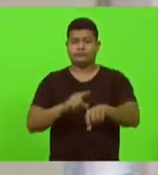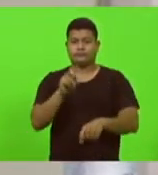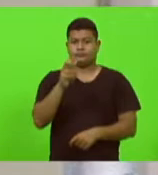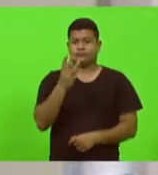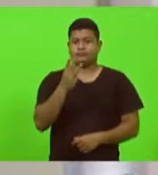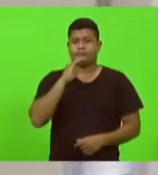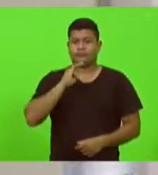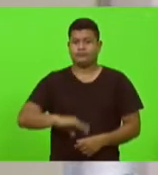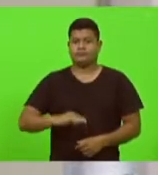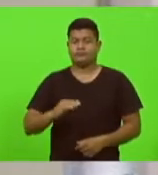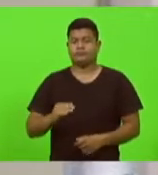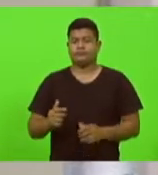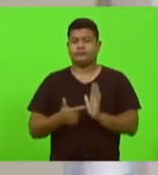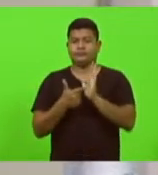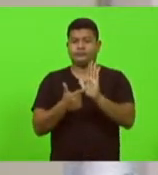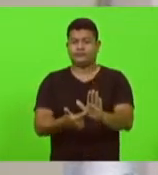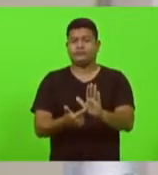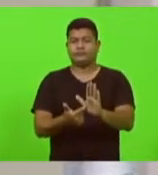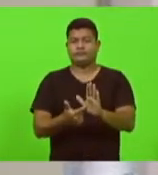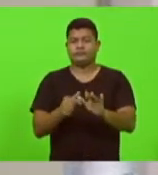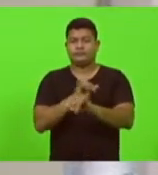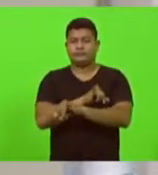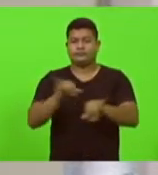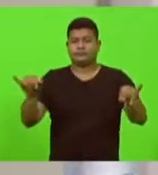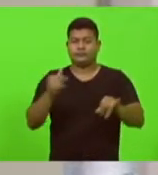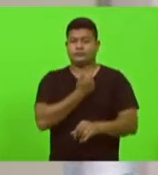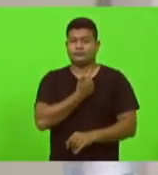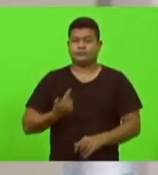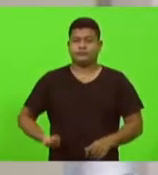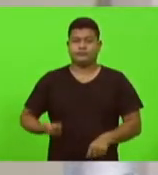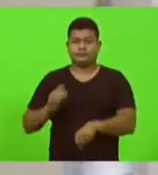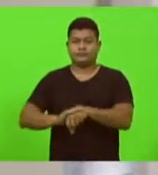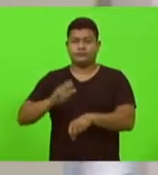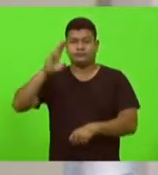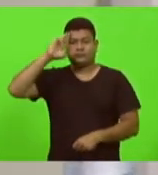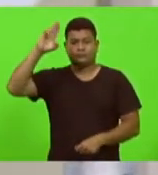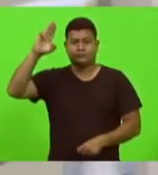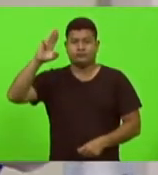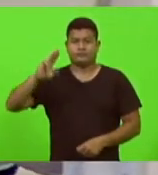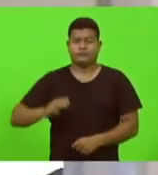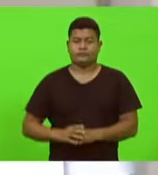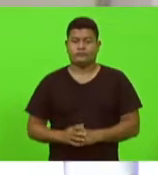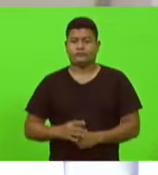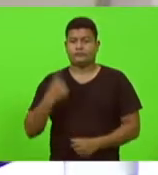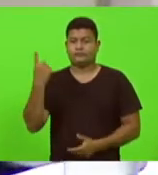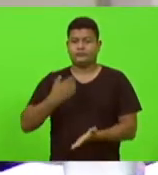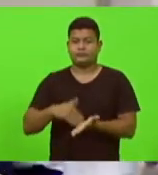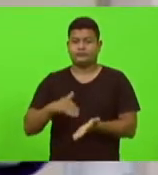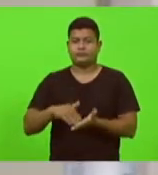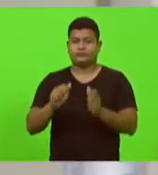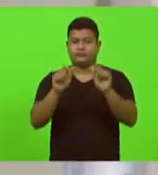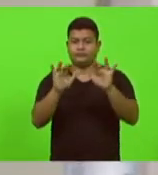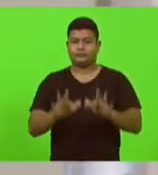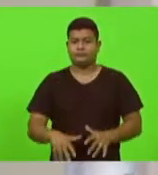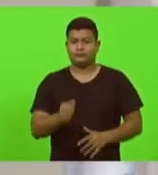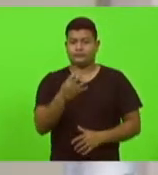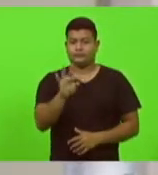para apresentação da mensagem governamental. Para constar, eu, primeiro secretário, lavrei a presente ata.